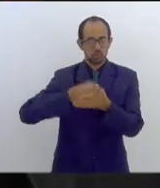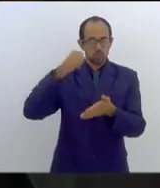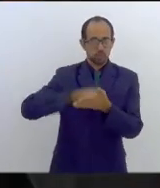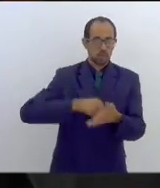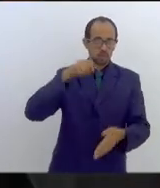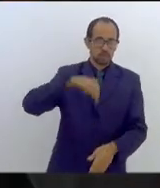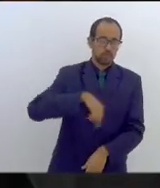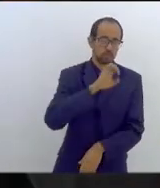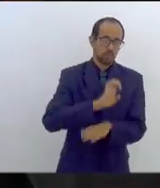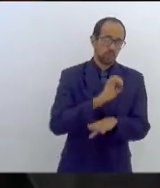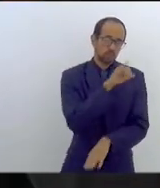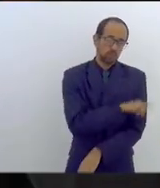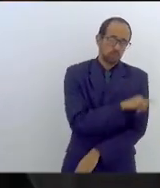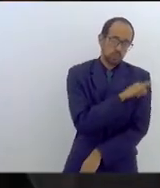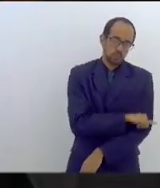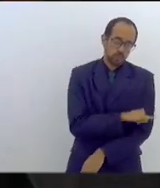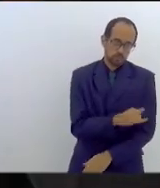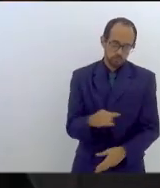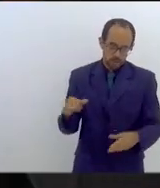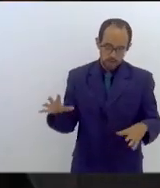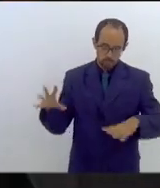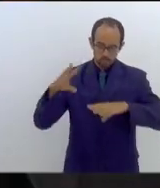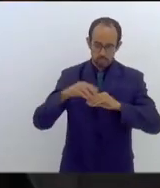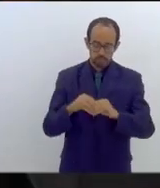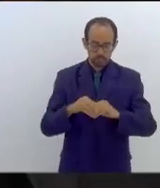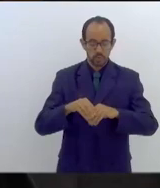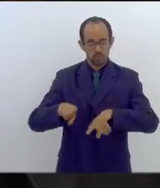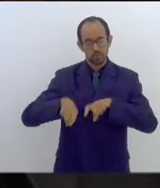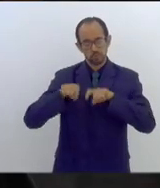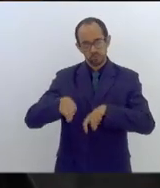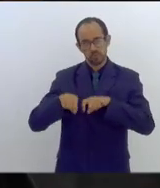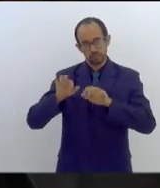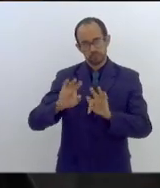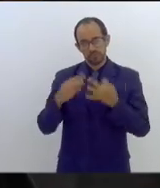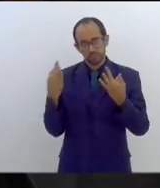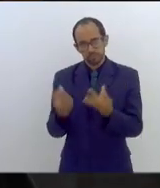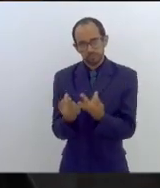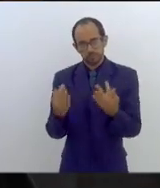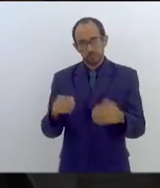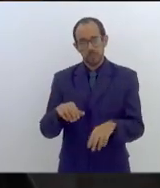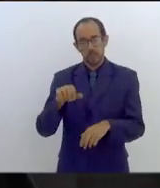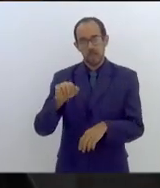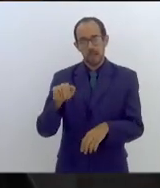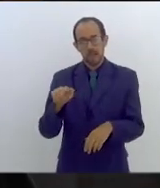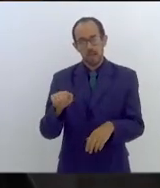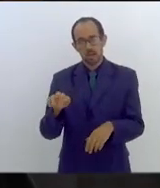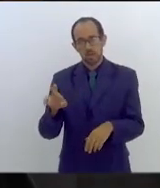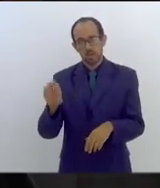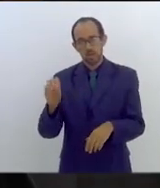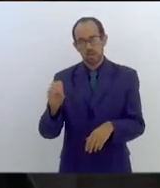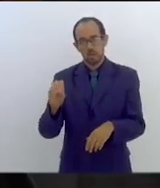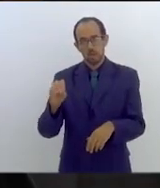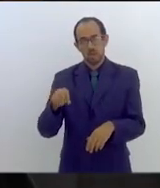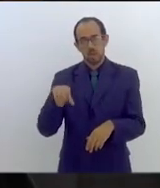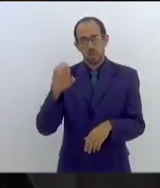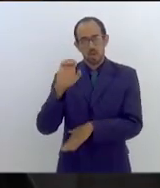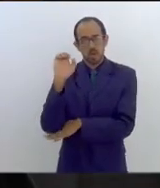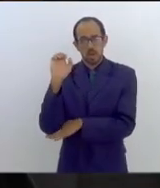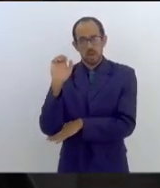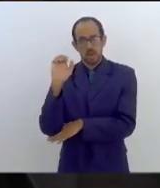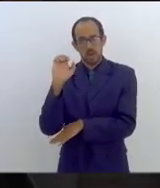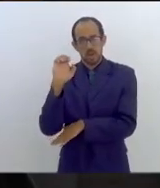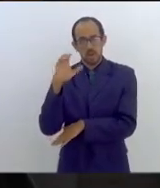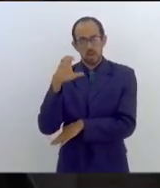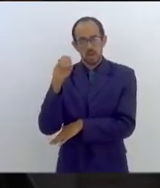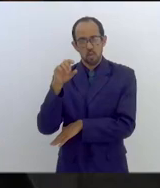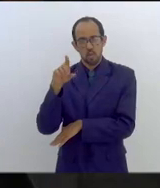Janeiro para fortalecer a agricultura familiar, para fortalecer a agroecologia, e a gente sabe que a agricultura se faz